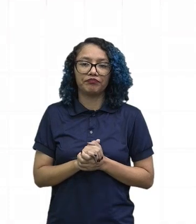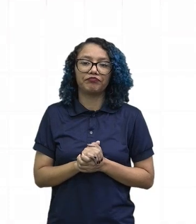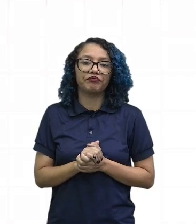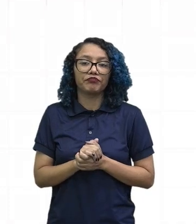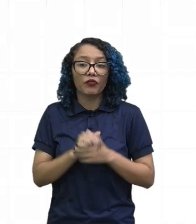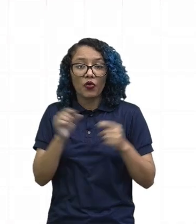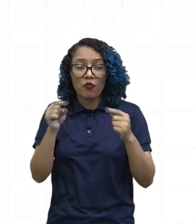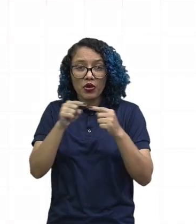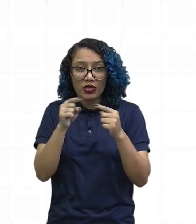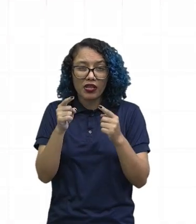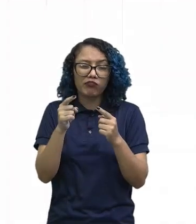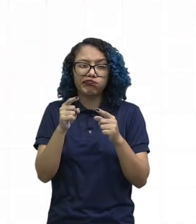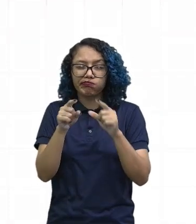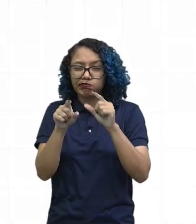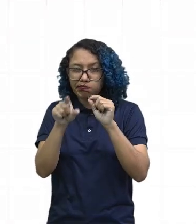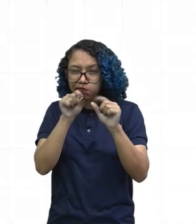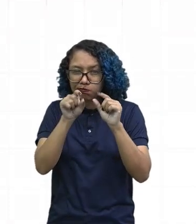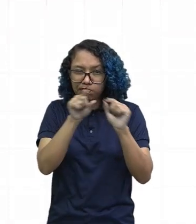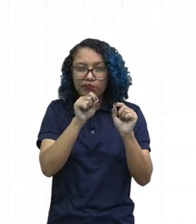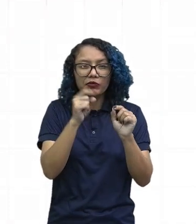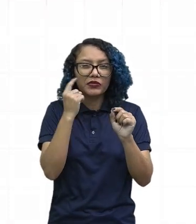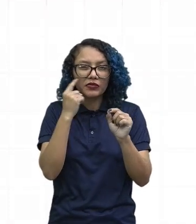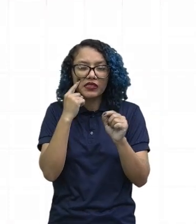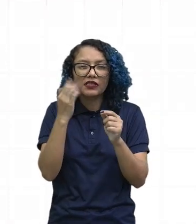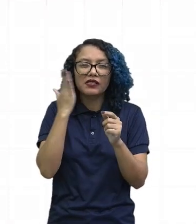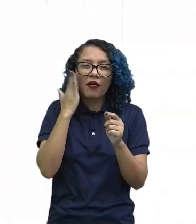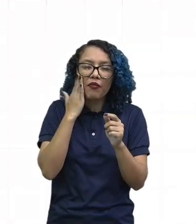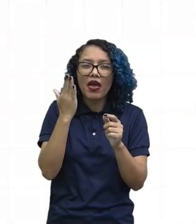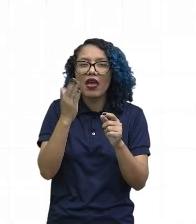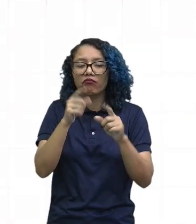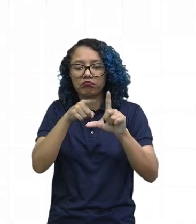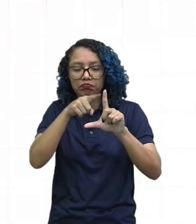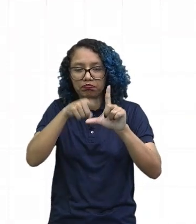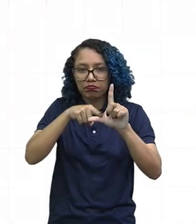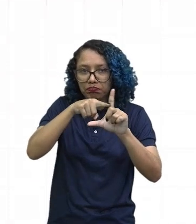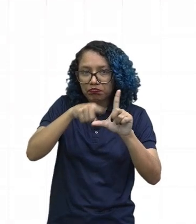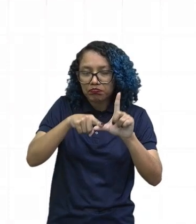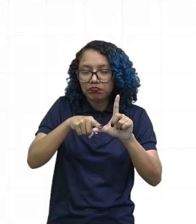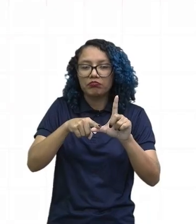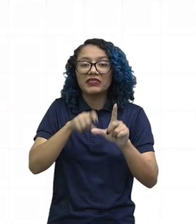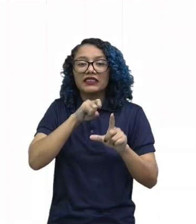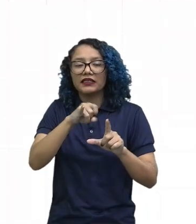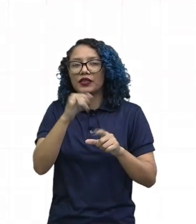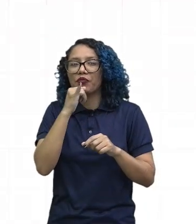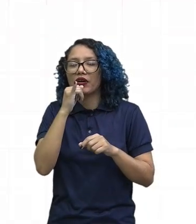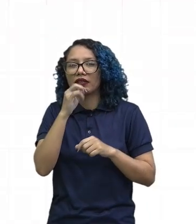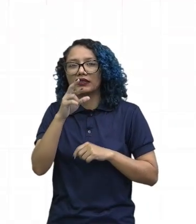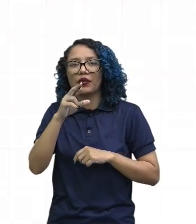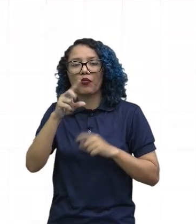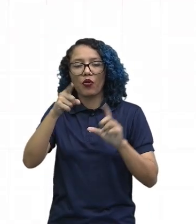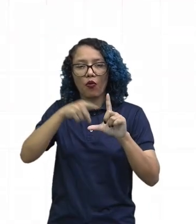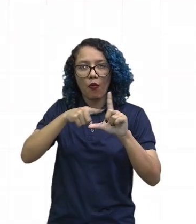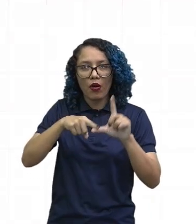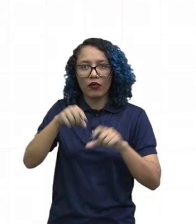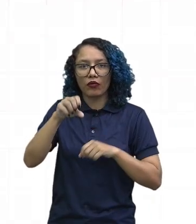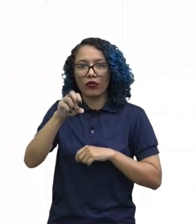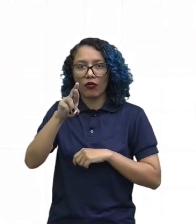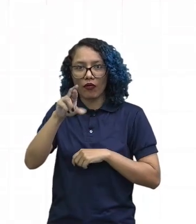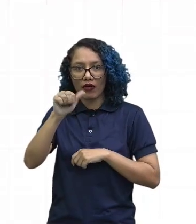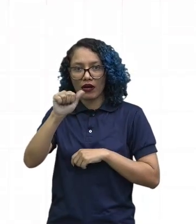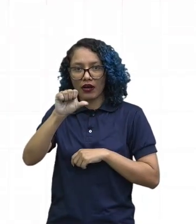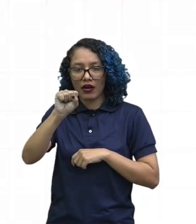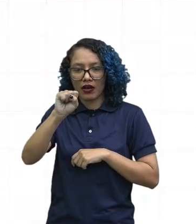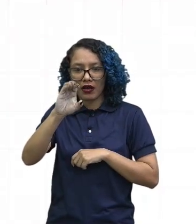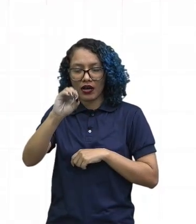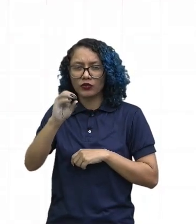utilizados para medir ângulos. Ao ângulo conhecido como raso, por exemplo, que é definido quando uma